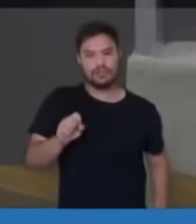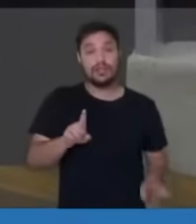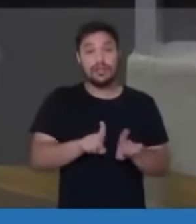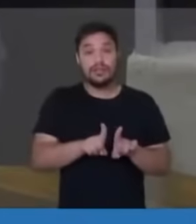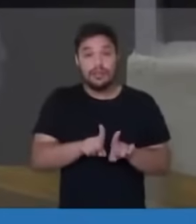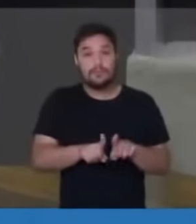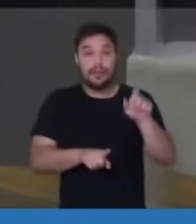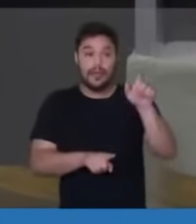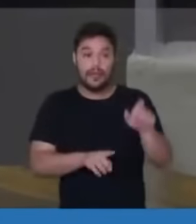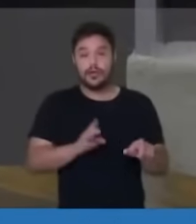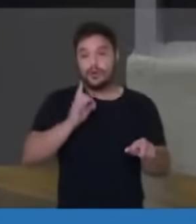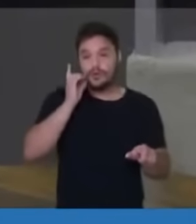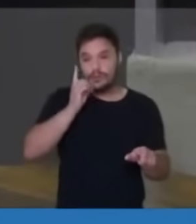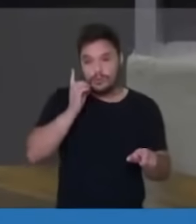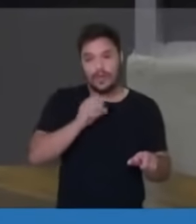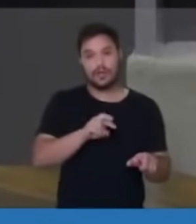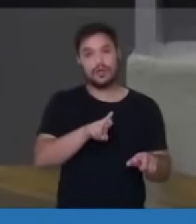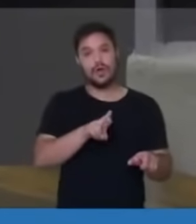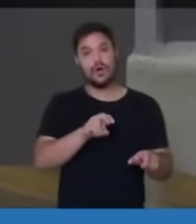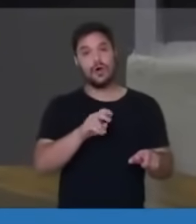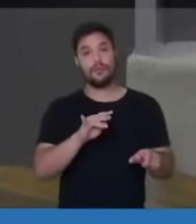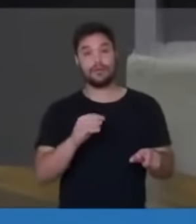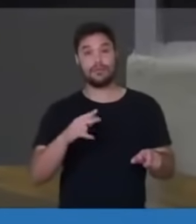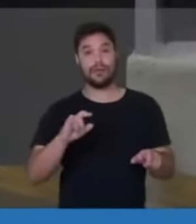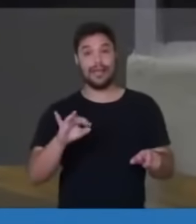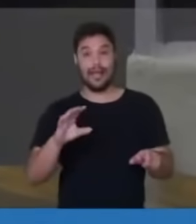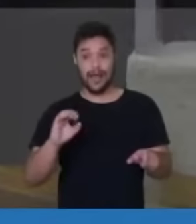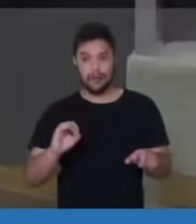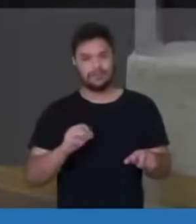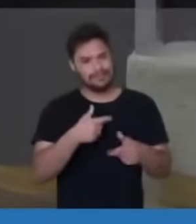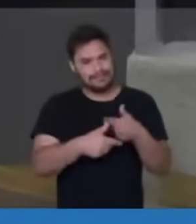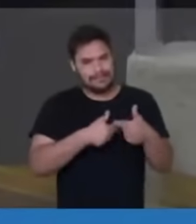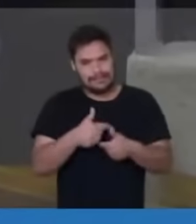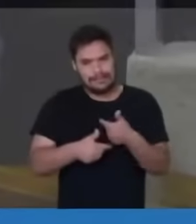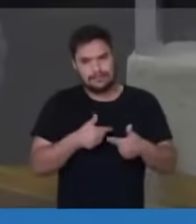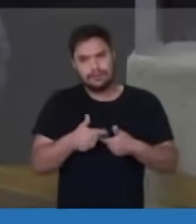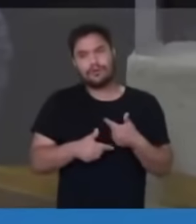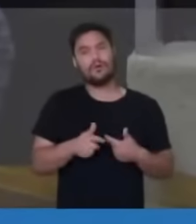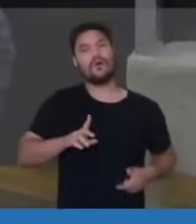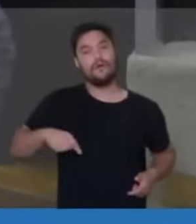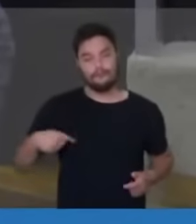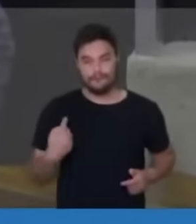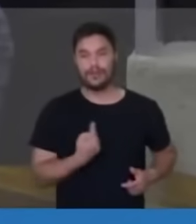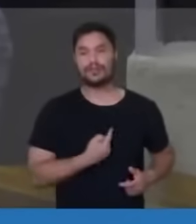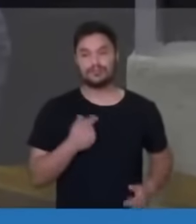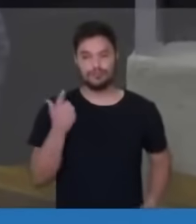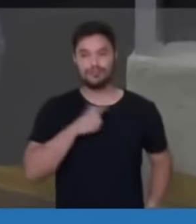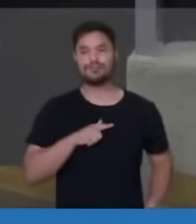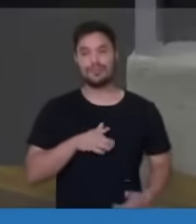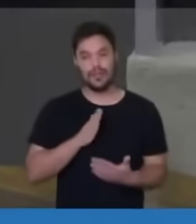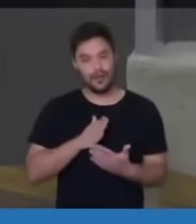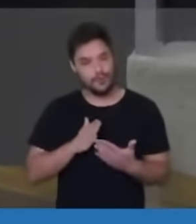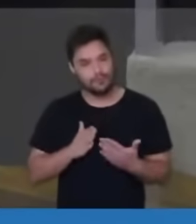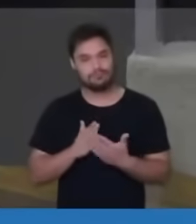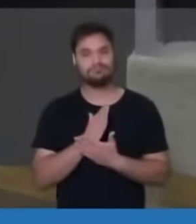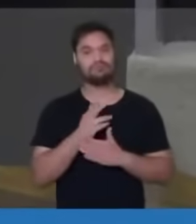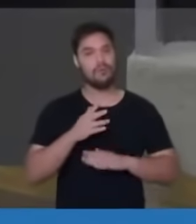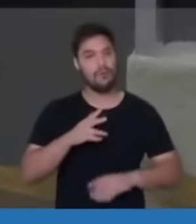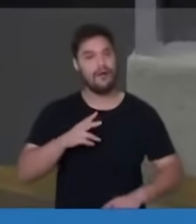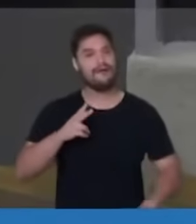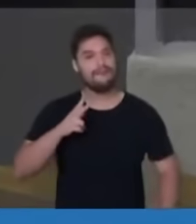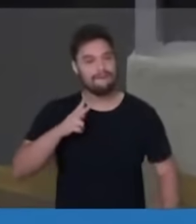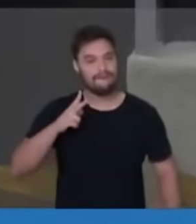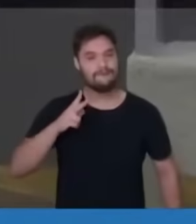sempre deputado Roberto Policarpo, que trabalhou tão intensamente para que nós tivéssemos hoje uma grande vitória e